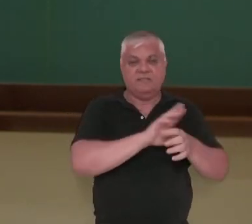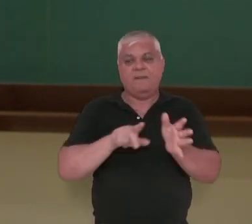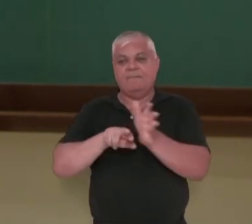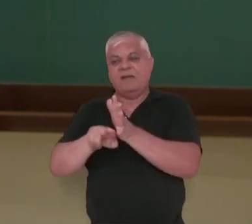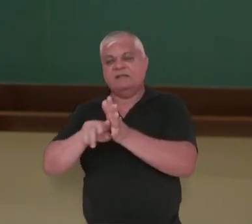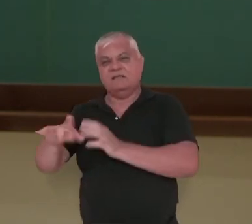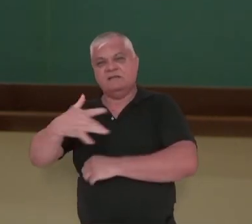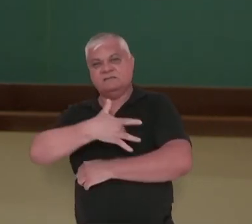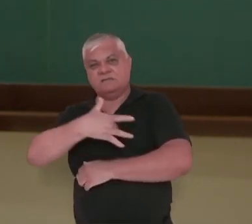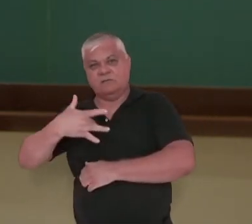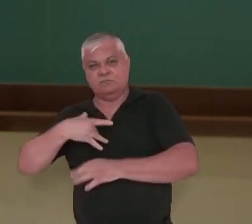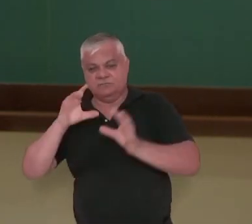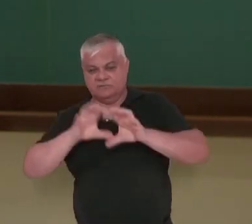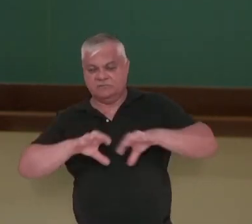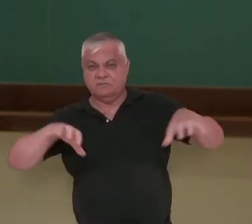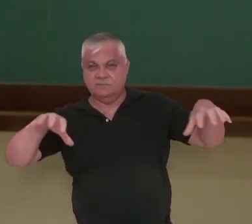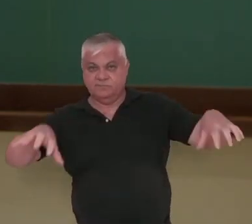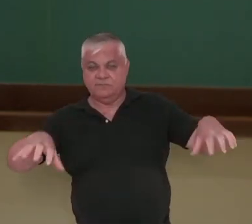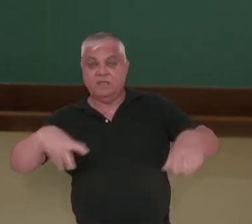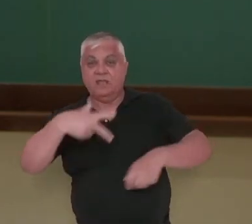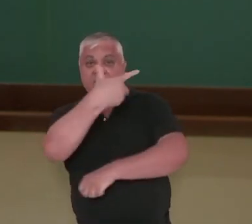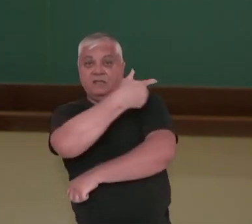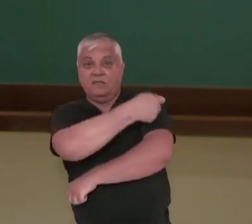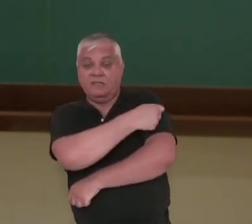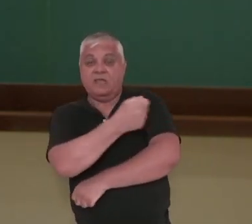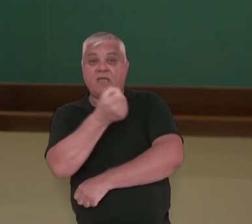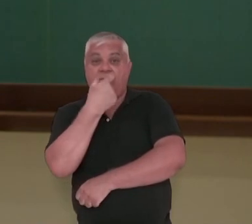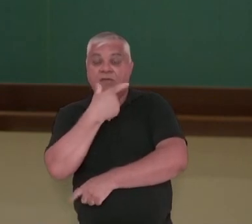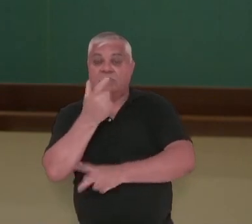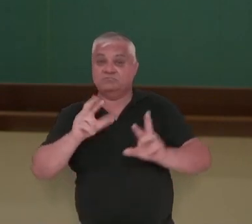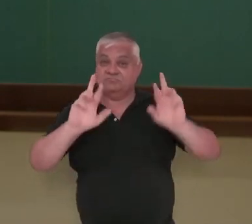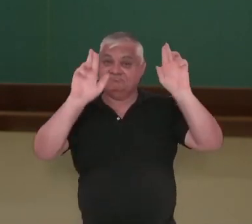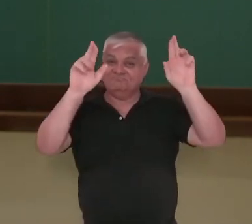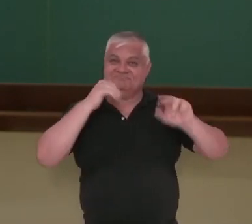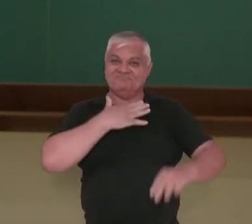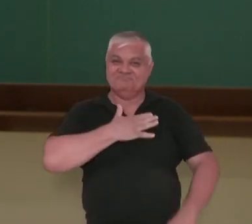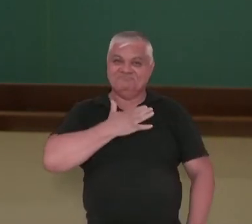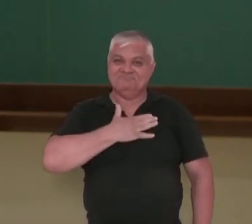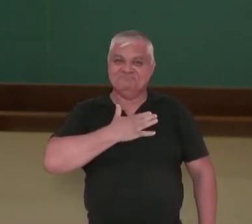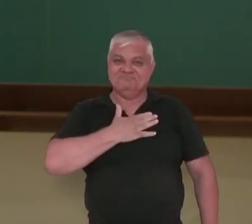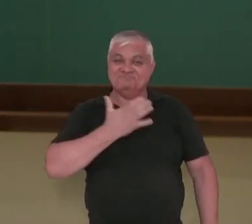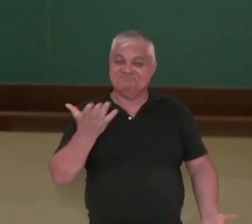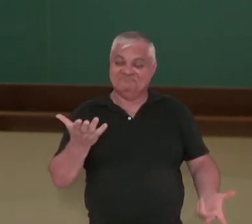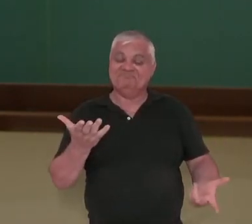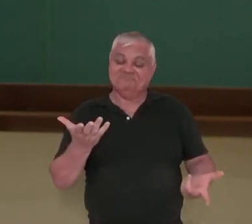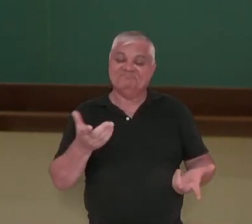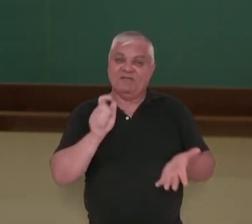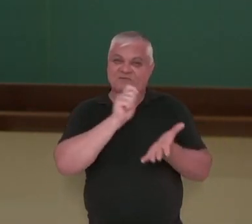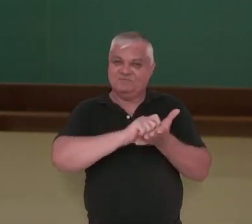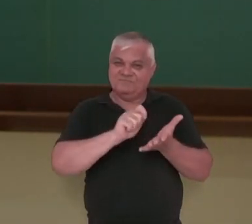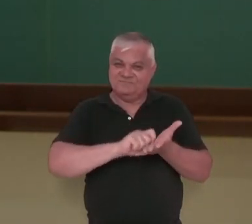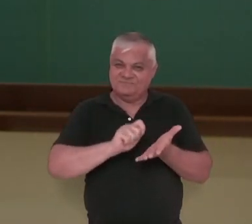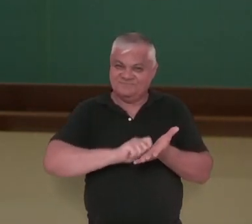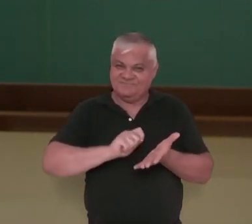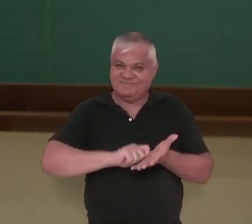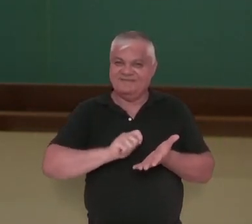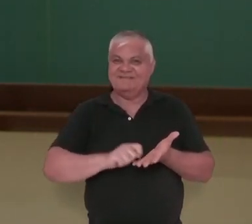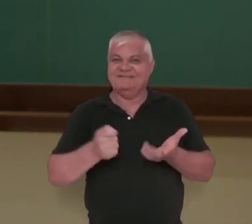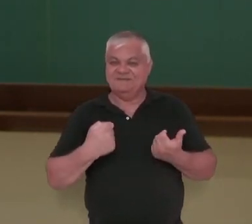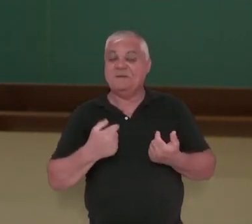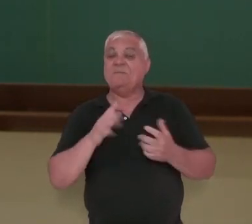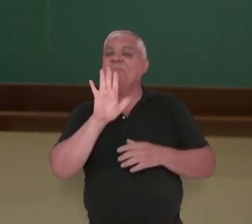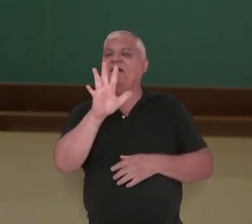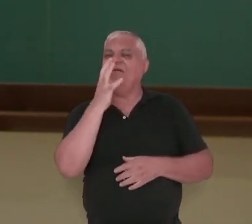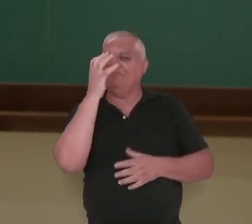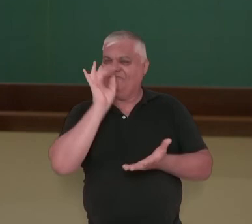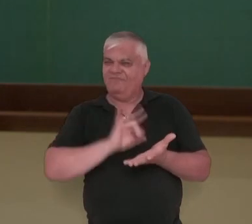servem, antibióticos e vacinas. Espero que você tenha gostado, espero que você tenha feito muitas anotações, mas